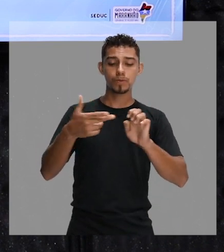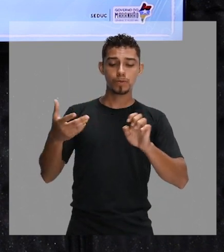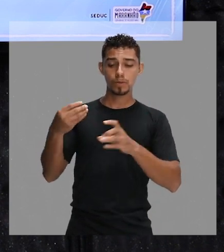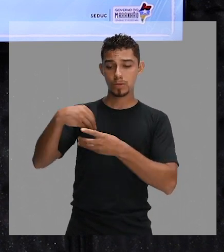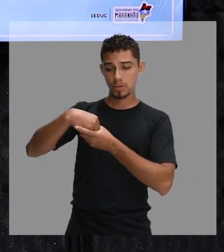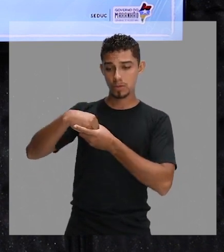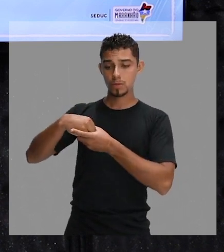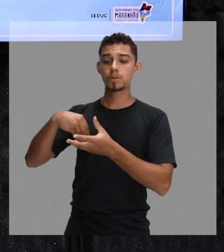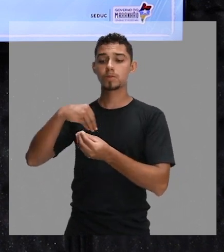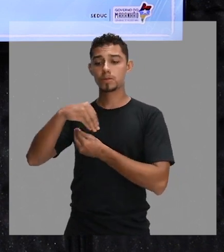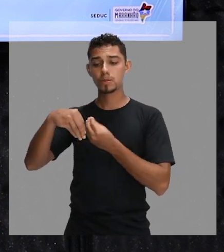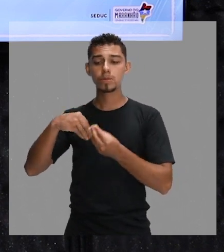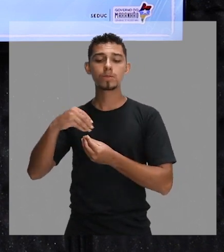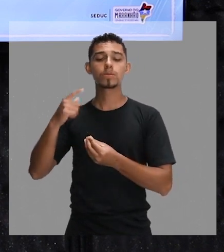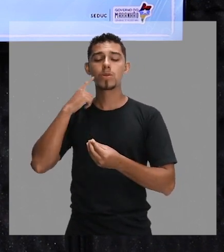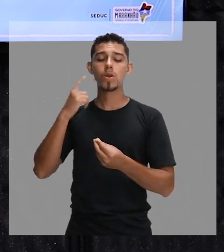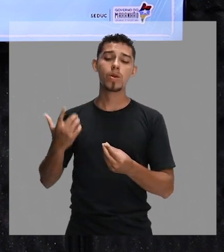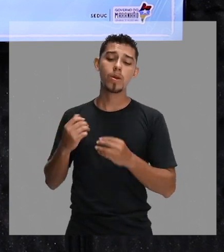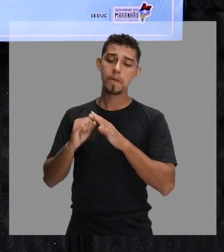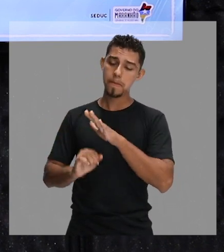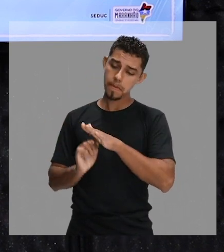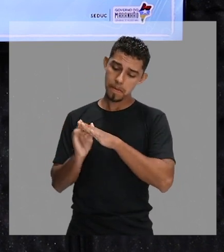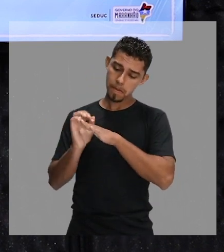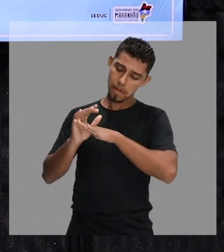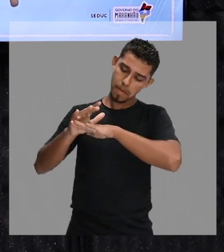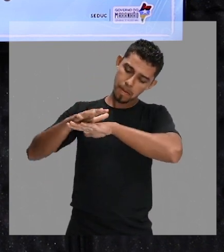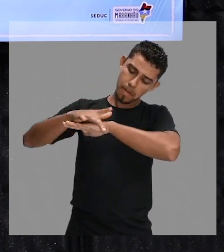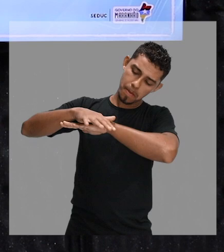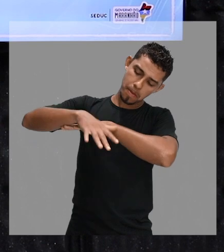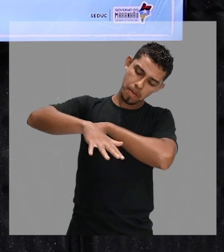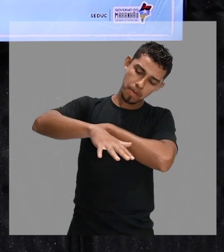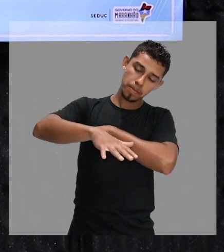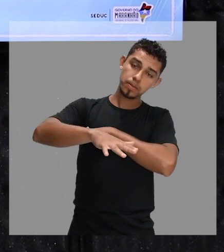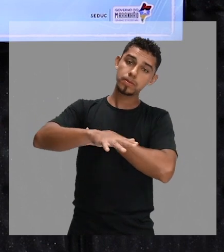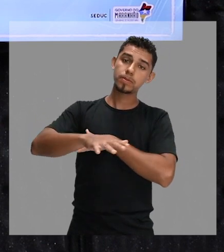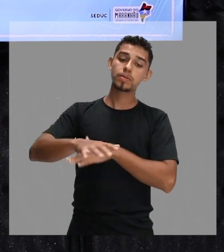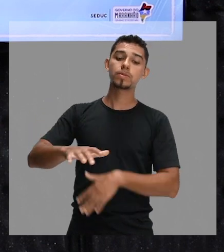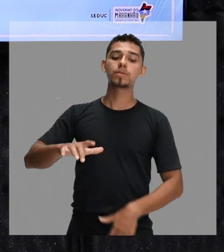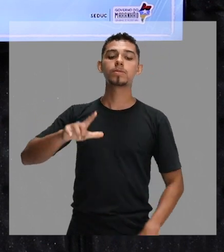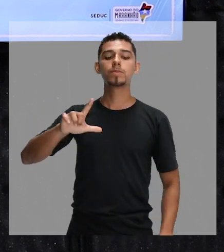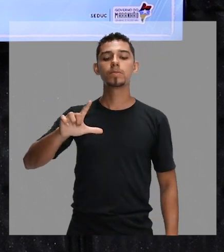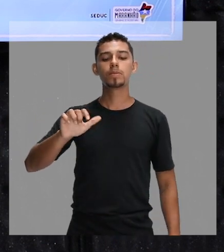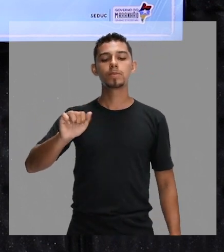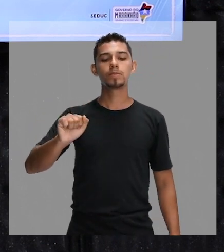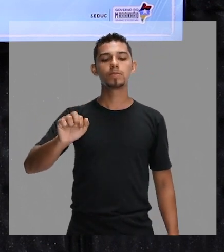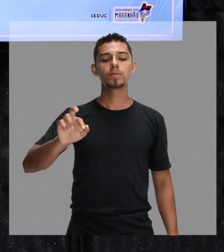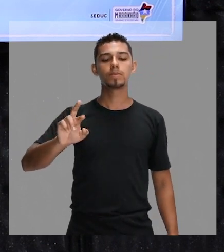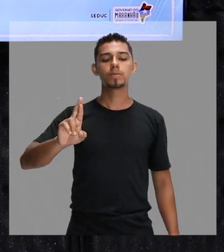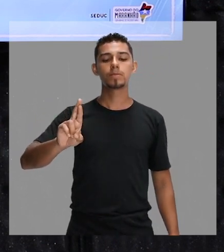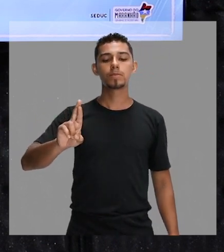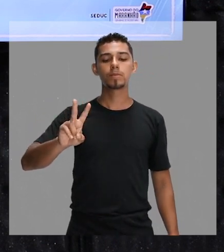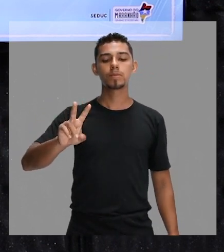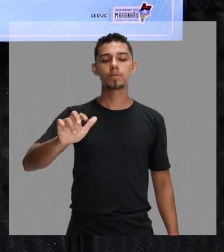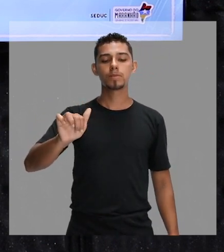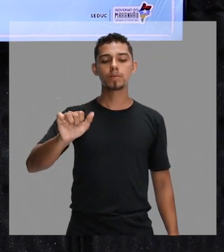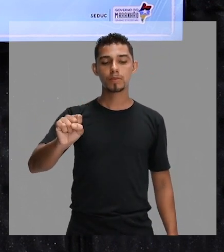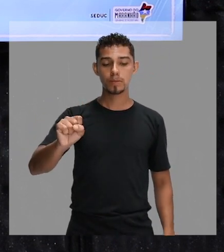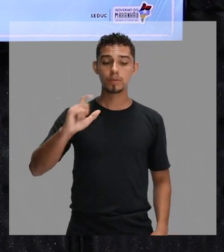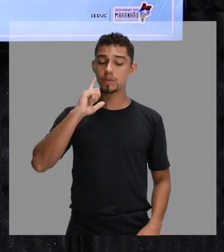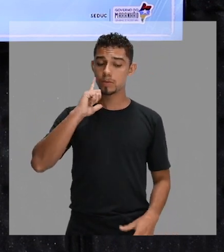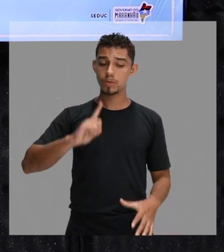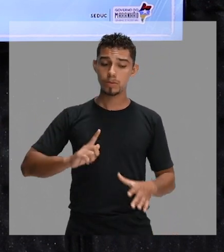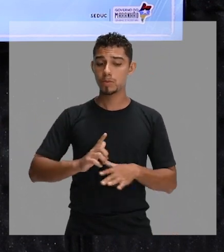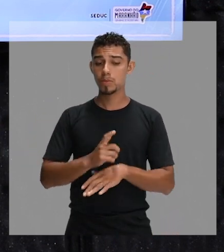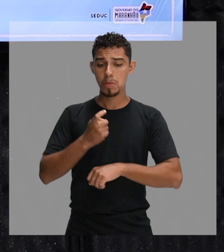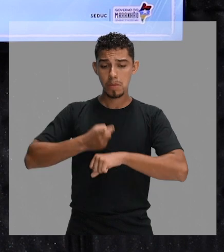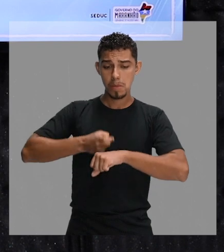Esse magma, que agora, quando vai para a parte exterior da Terra, passa a ser chamado de lava, ele vai se